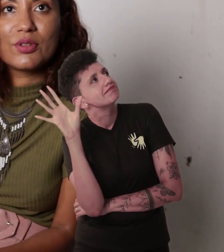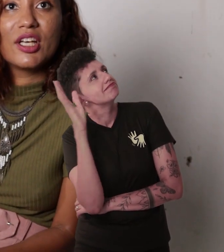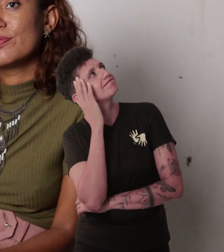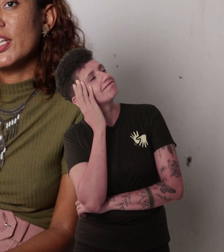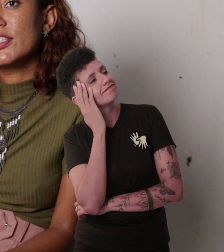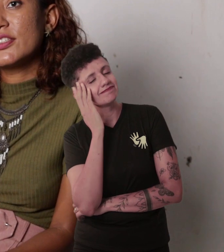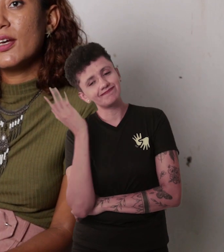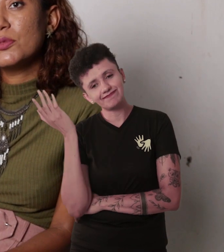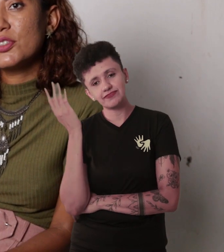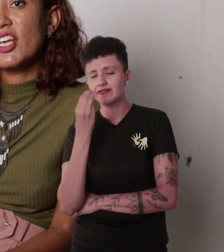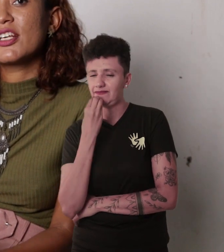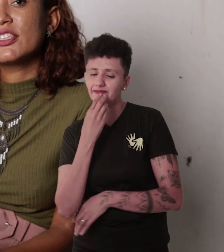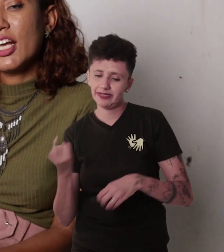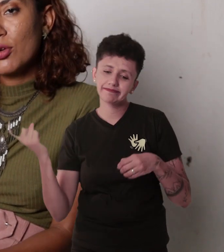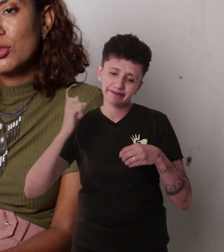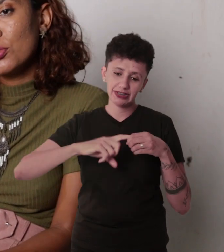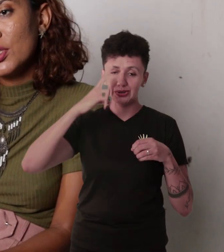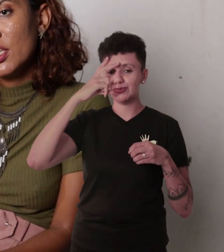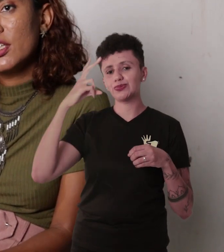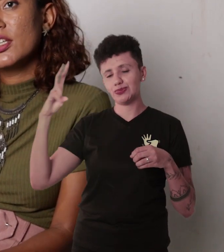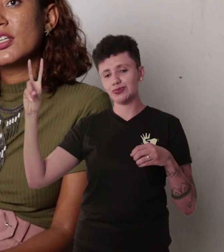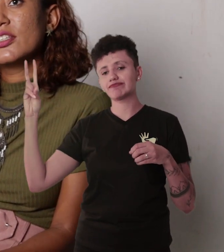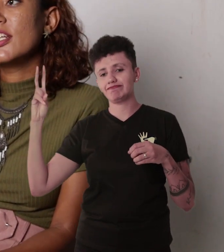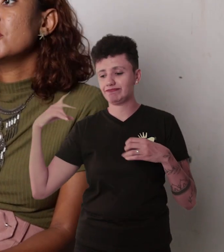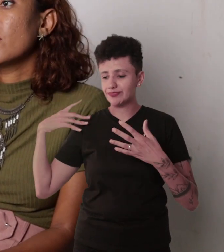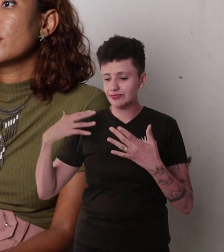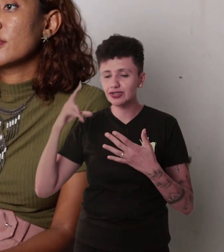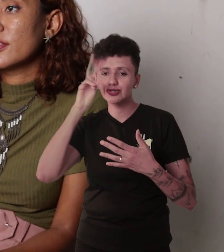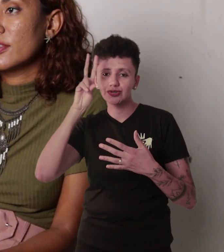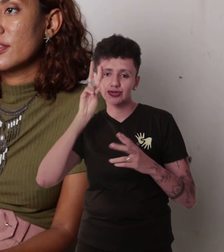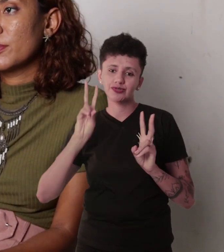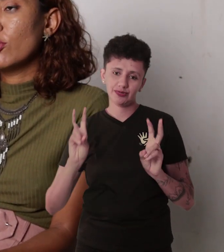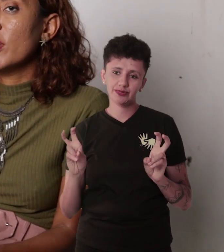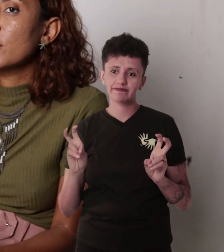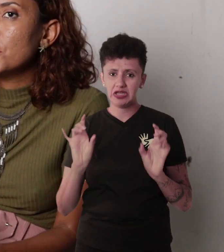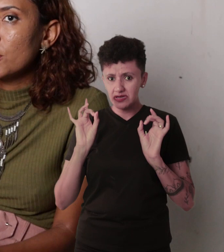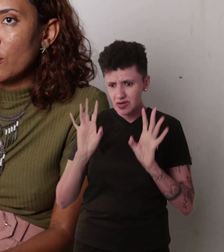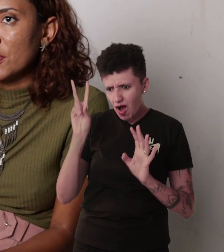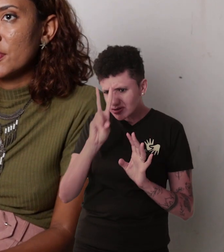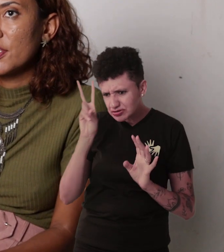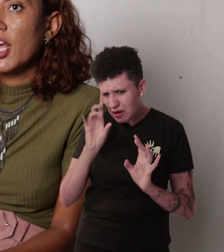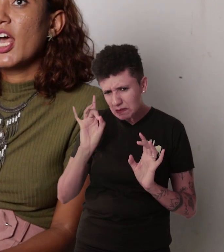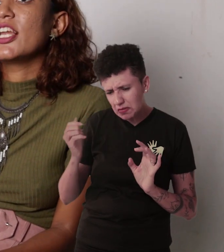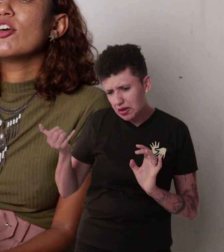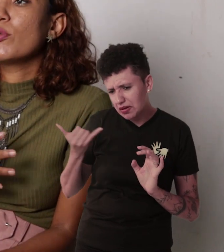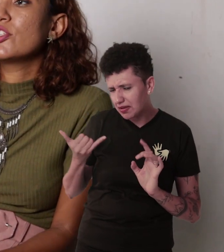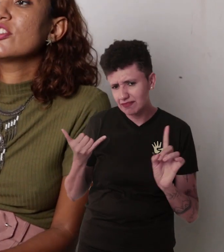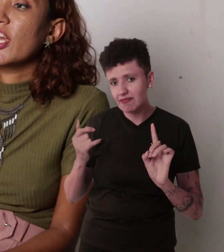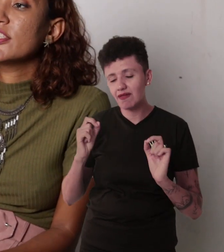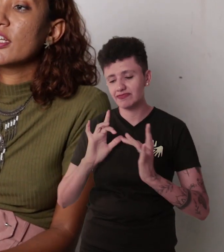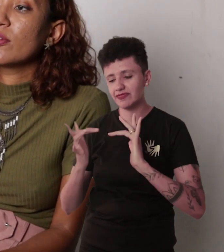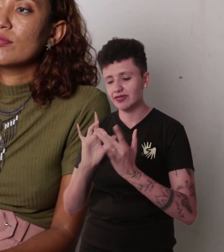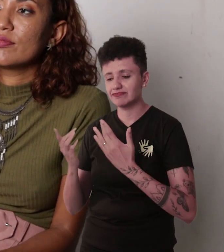maravilhoso. Precisamos resgatar a cultura das histórias, porque não é só histórias. Ali é um